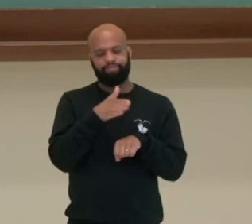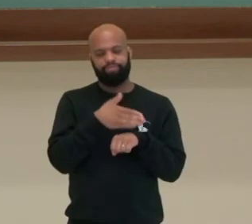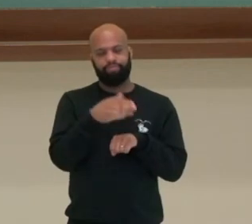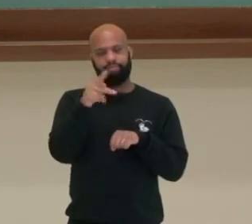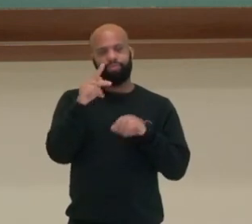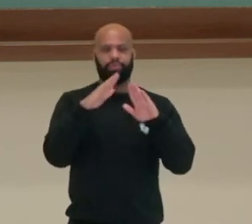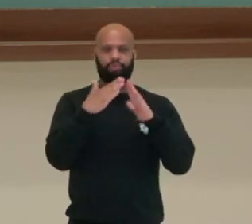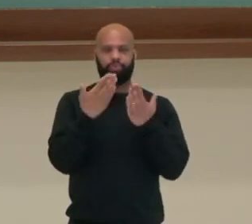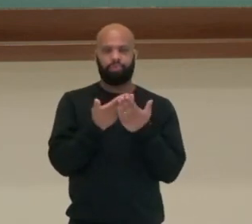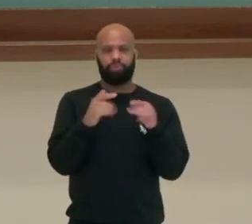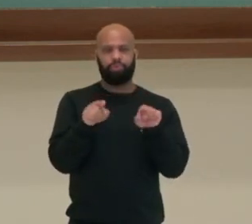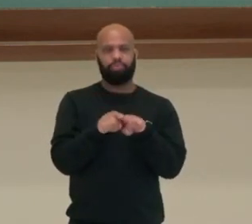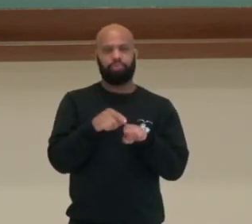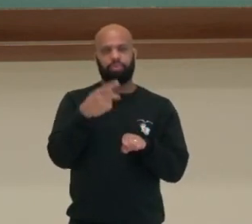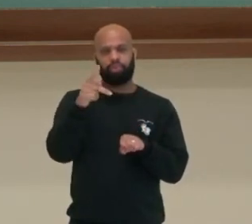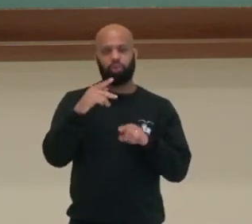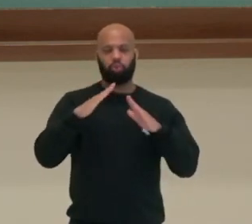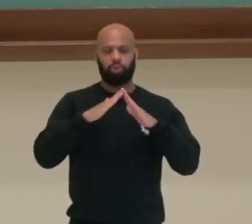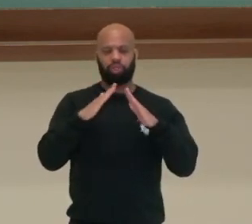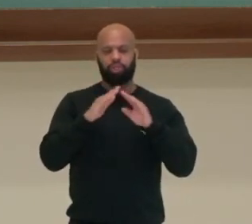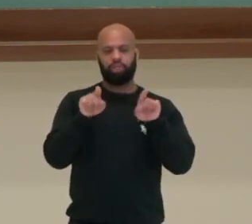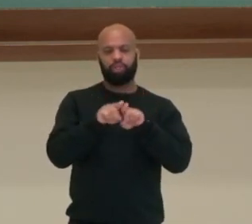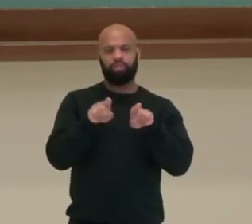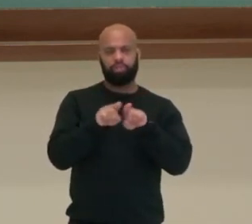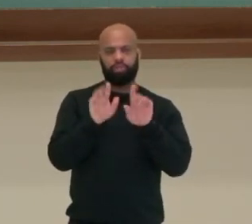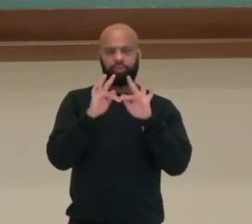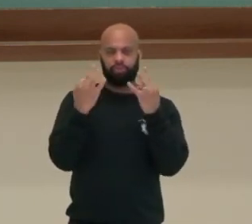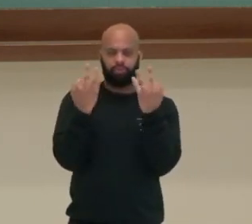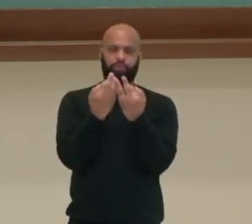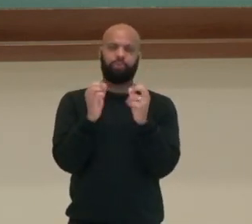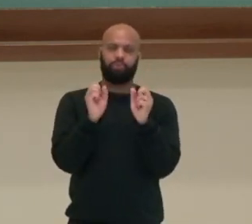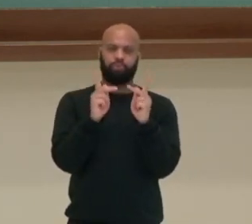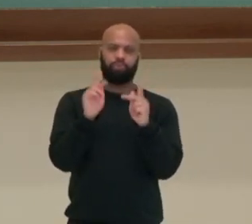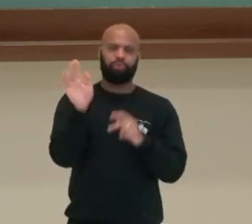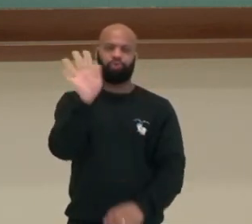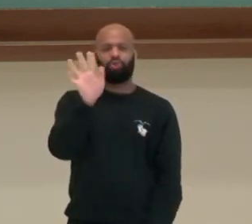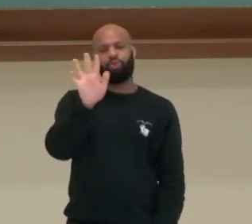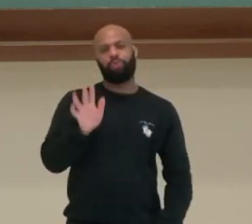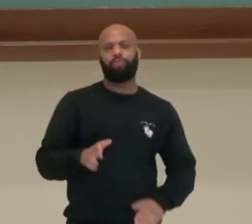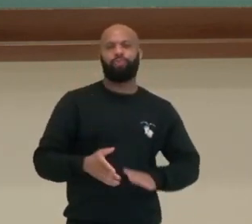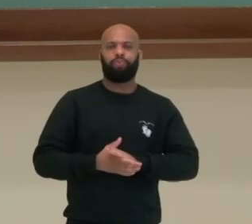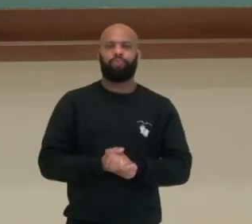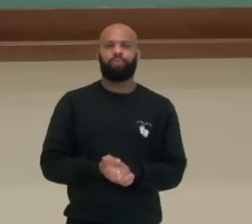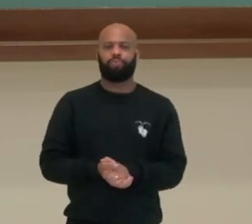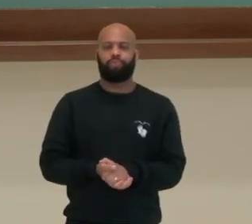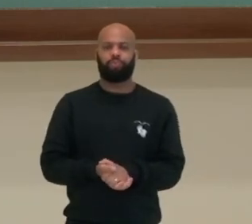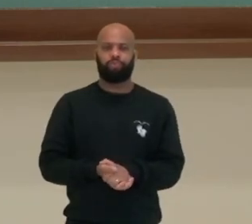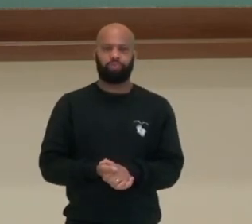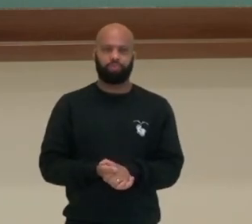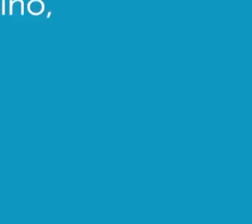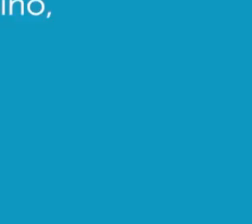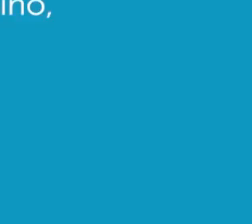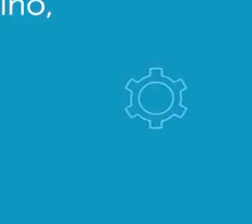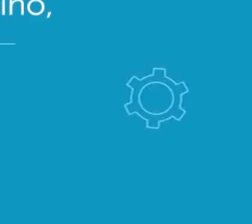sua escola ou mesmo na sua casa com seus familiares, tá bom? Um abraço para vocês. Tchau.